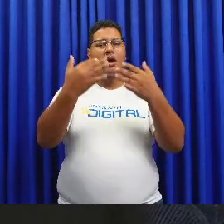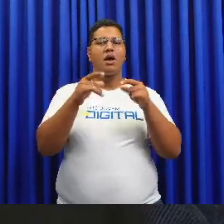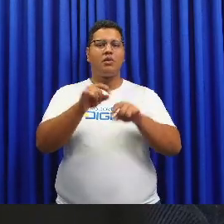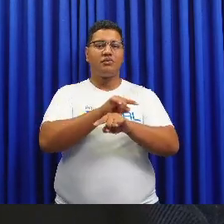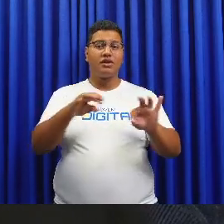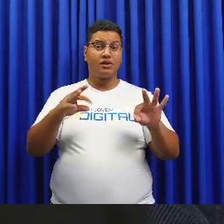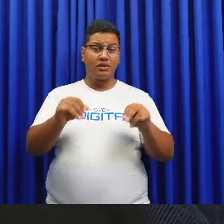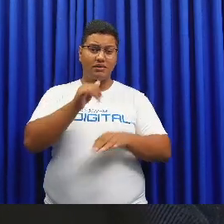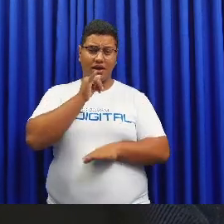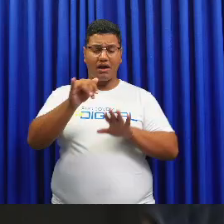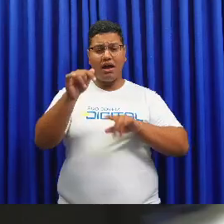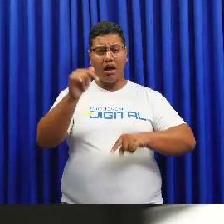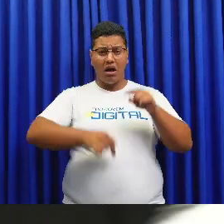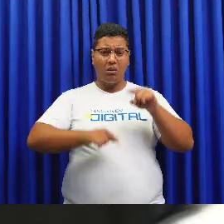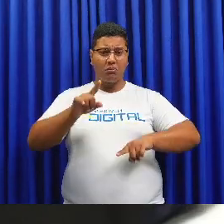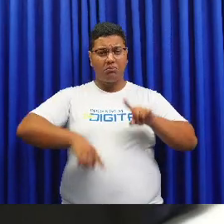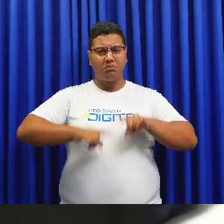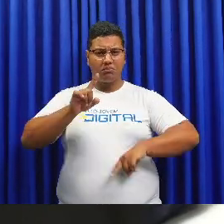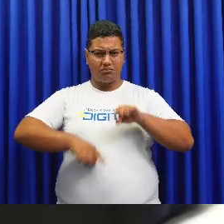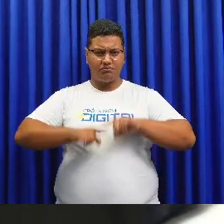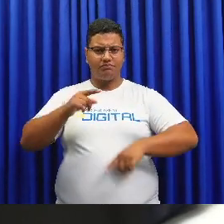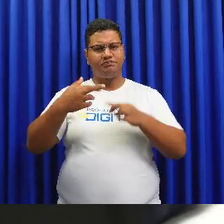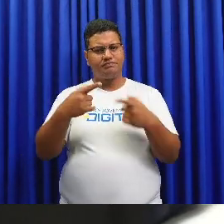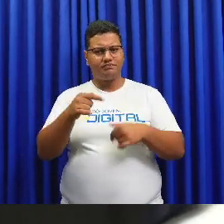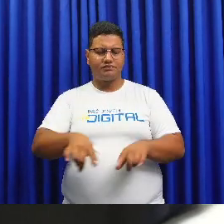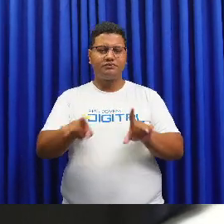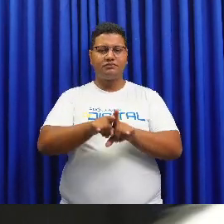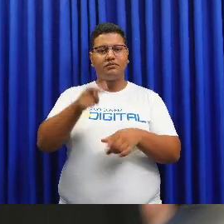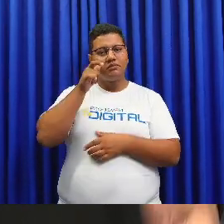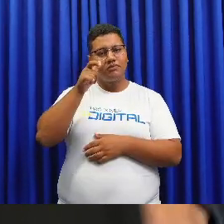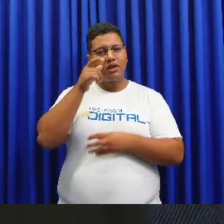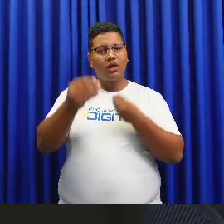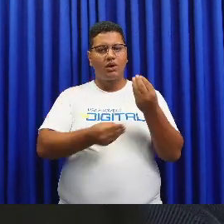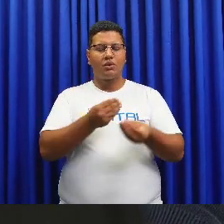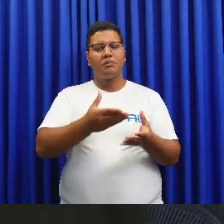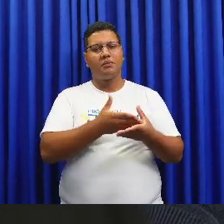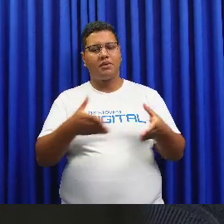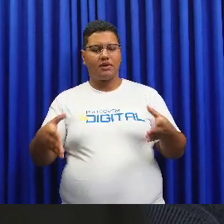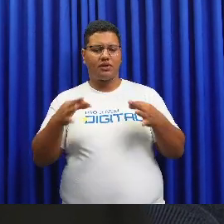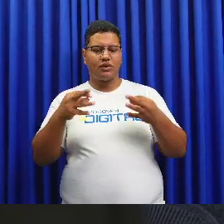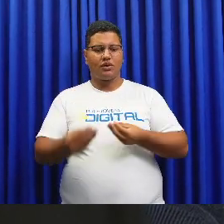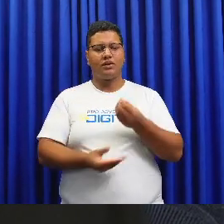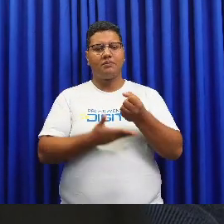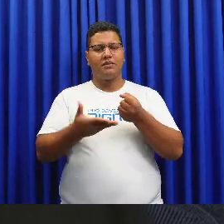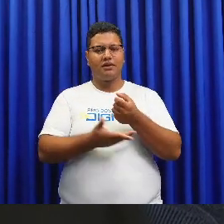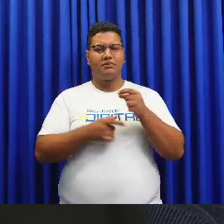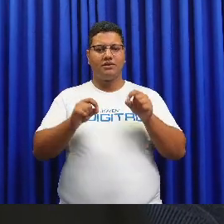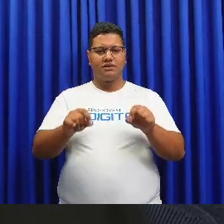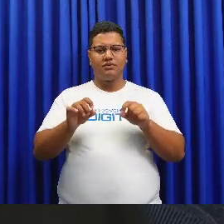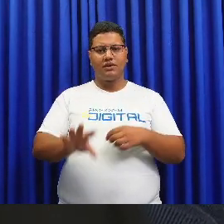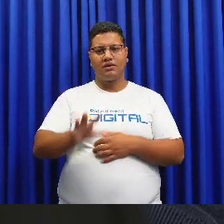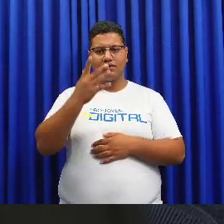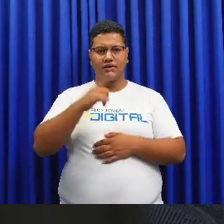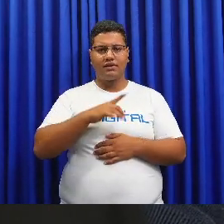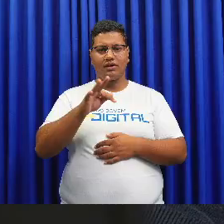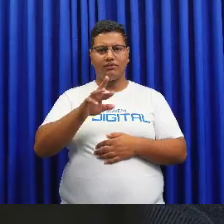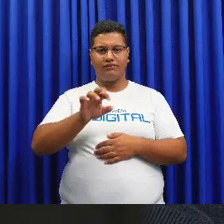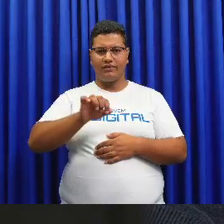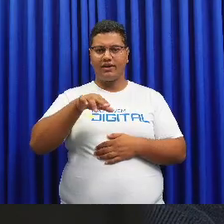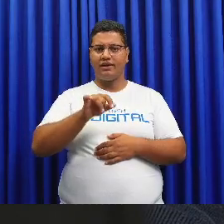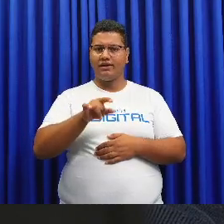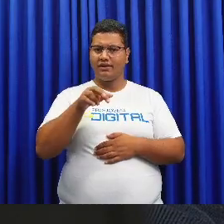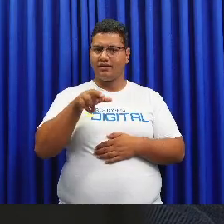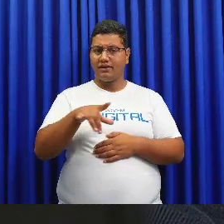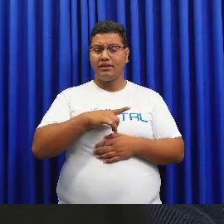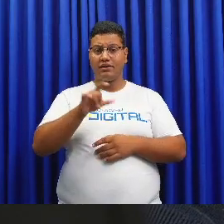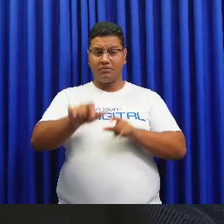né, alguns pontos aqui que você já viu ao longo deste processo, que basicamente um freelancer é